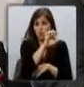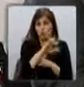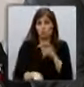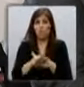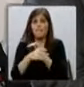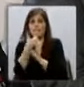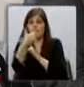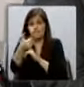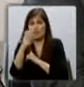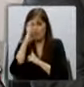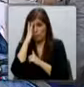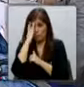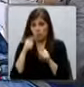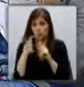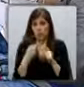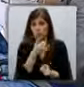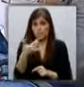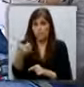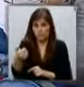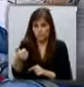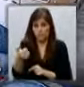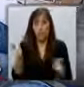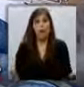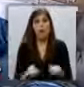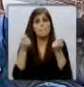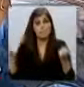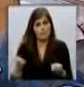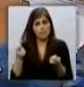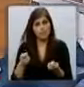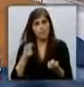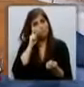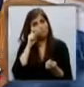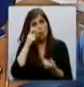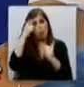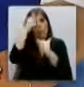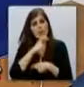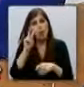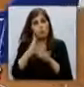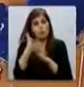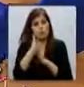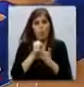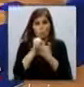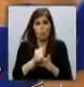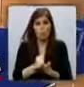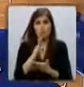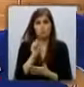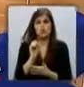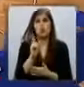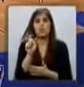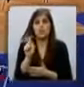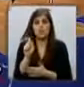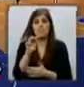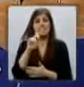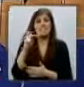255 de Fevereiro de 2015 uma campanha humanitária de Emergência com o alto Patrocínio de Jorge Sampaio